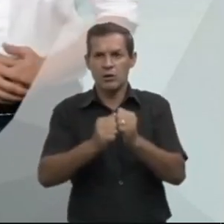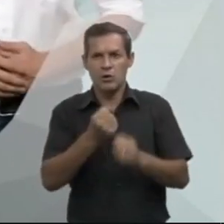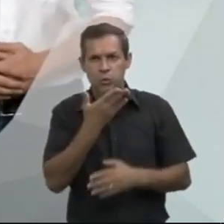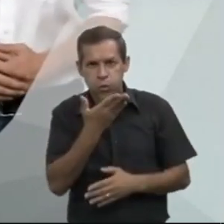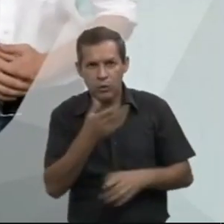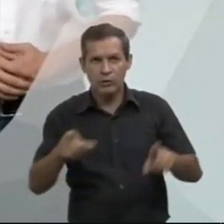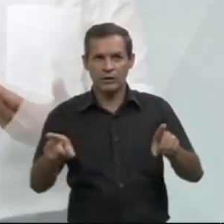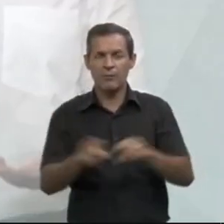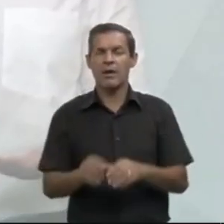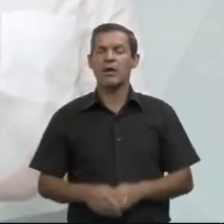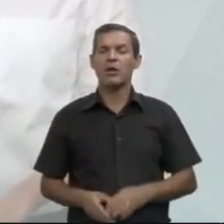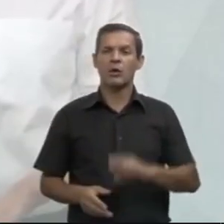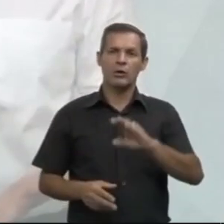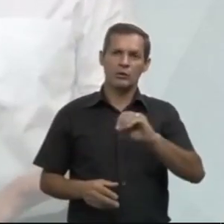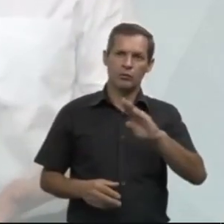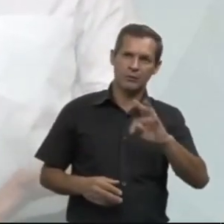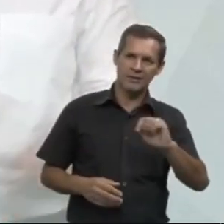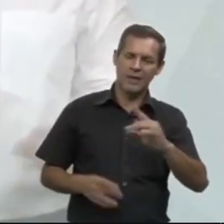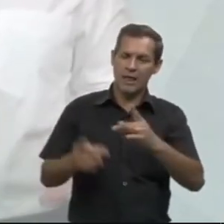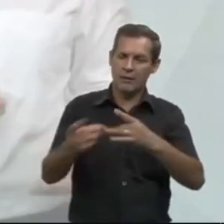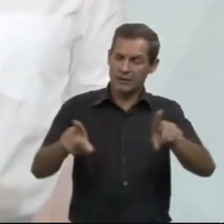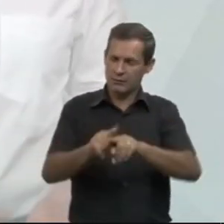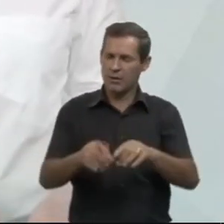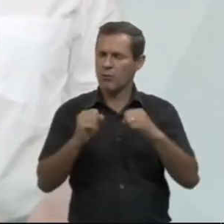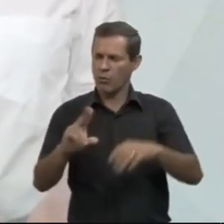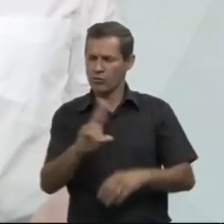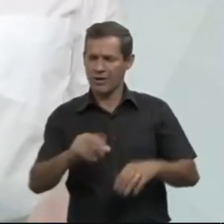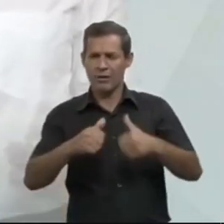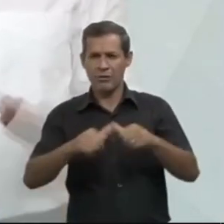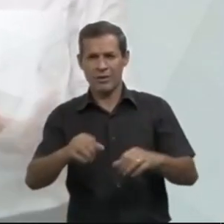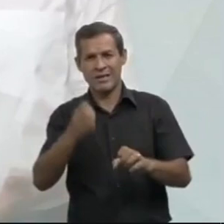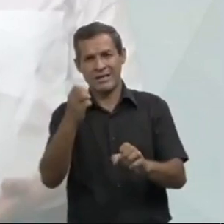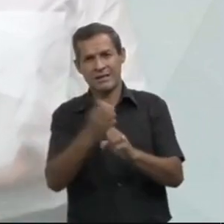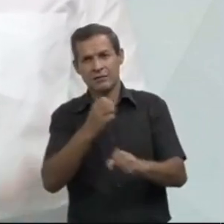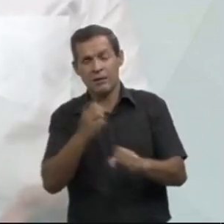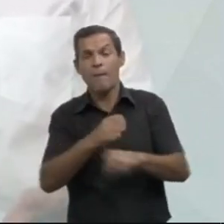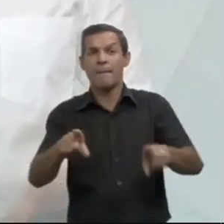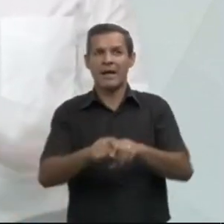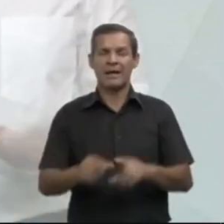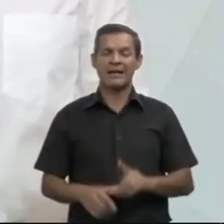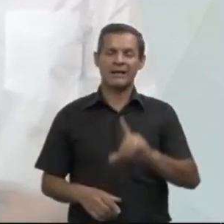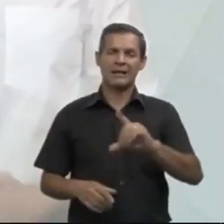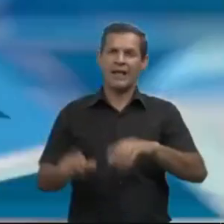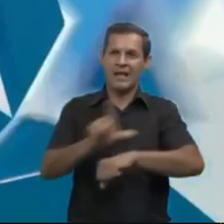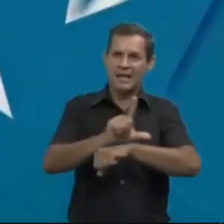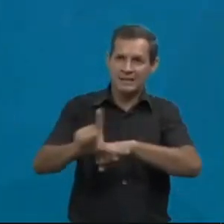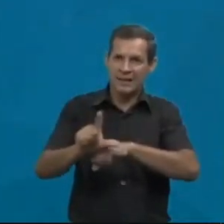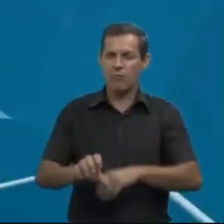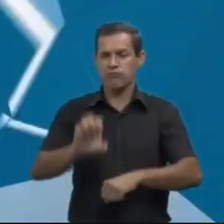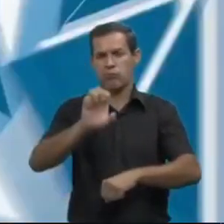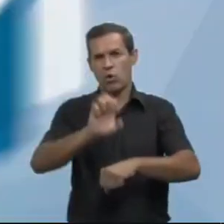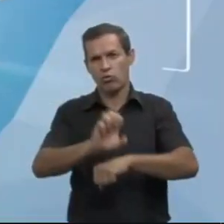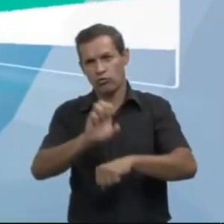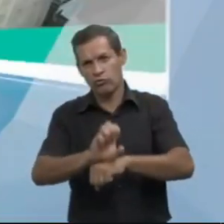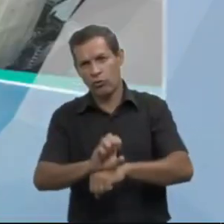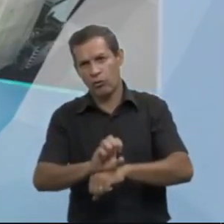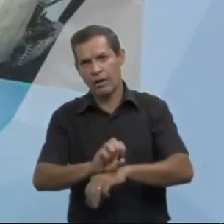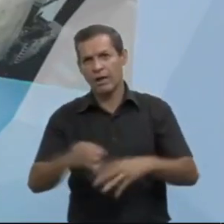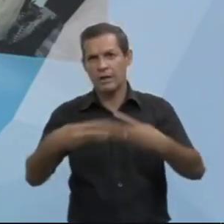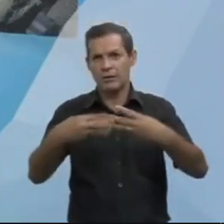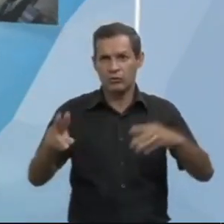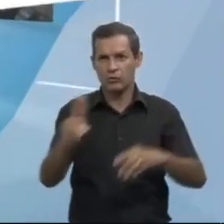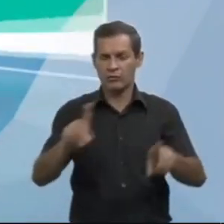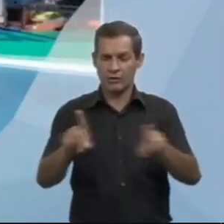ou cubetas plásticas. Outra opção que eu achei que poderia ser viável nesse caso foi a laje maciça em concreto armado. Esse tipo de laje é